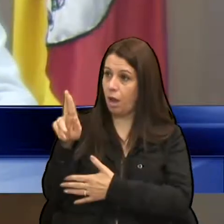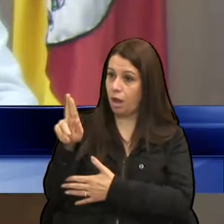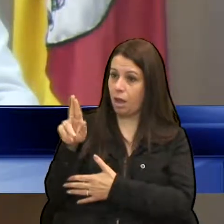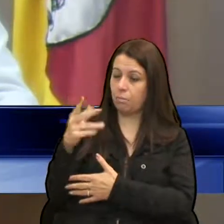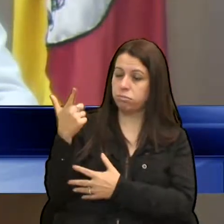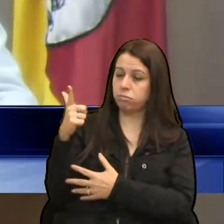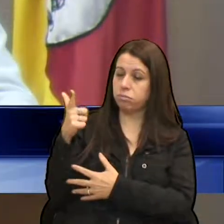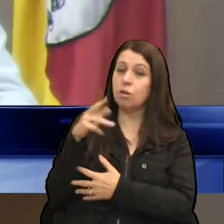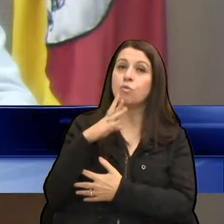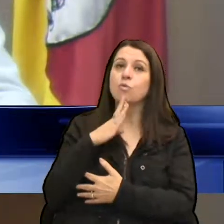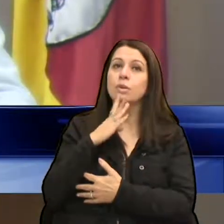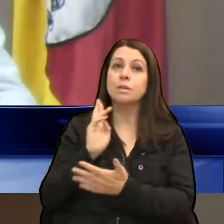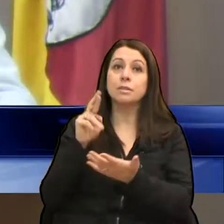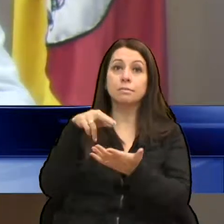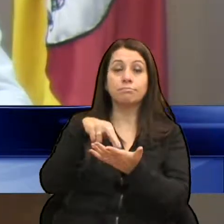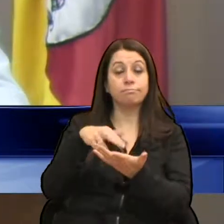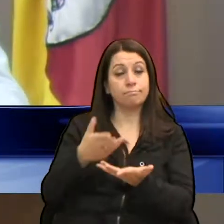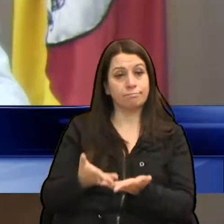realidade